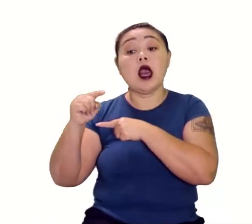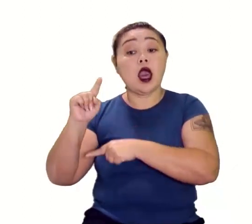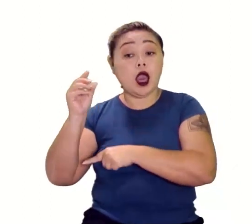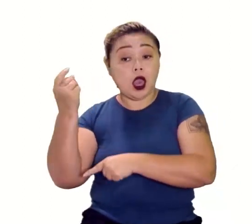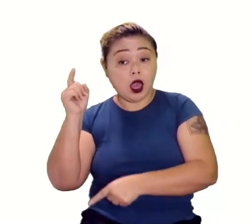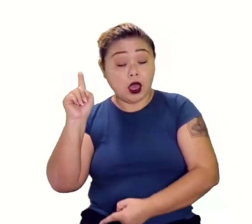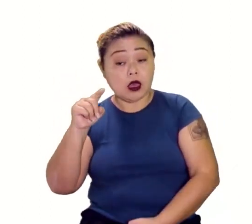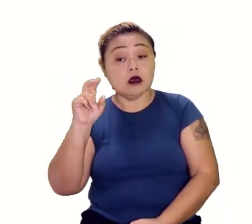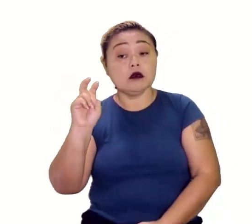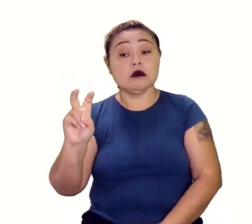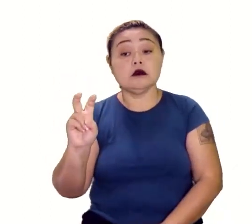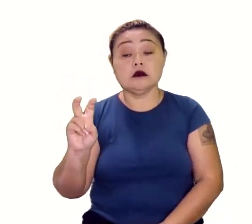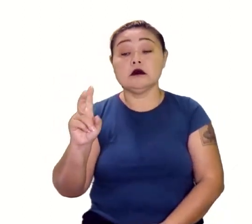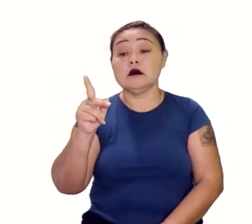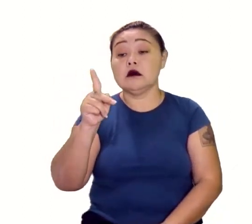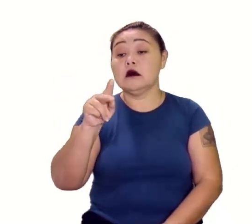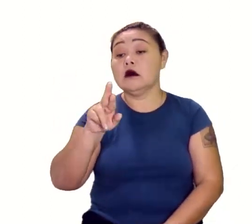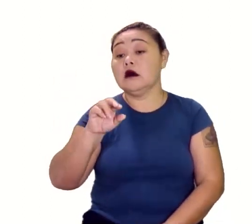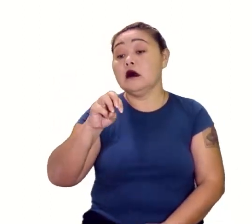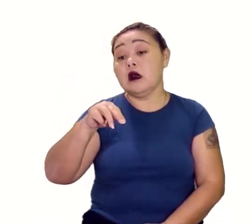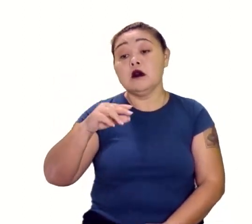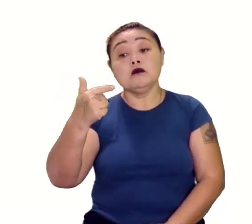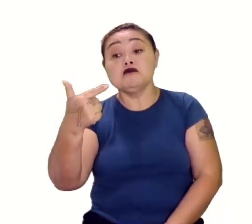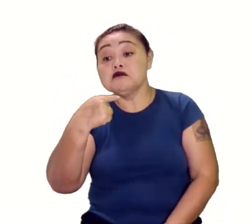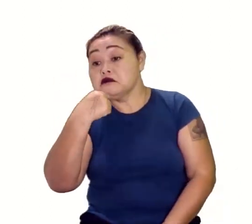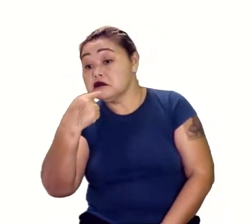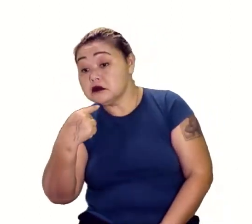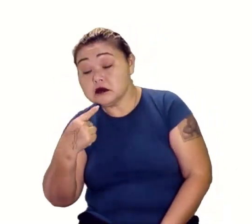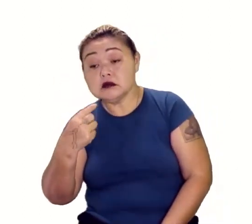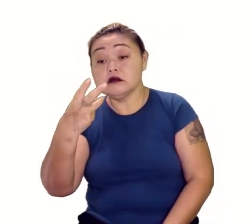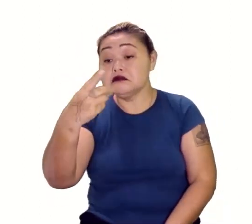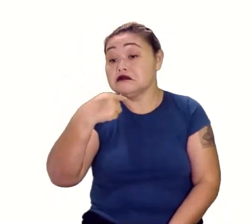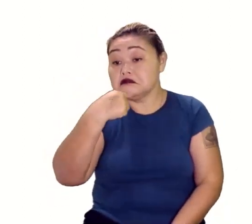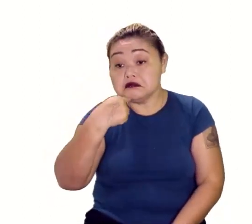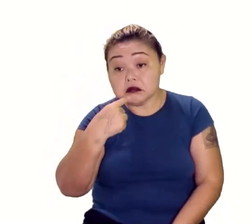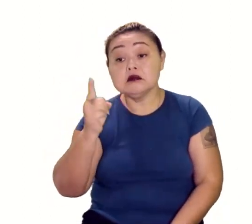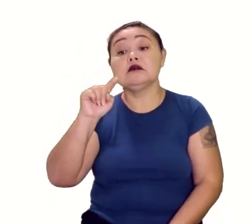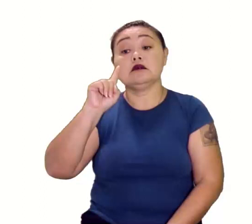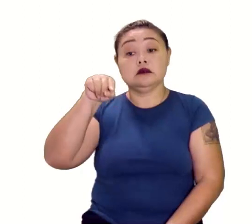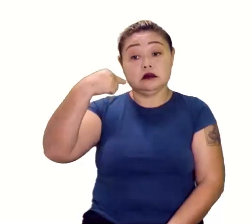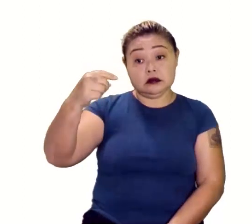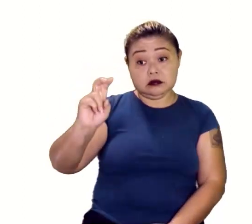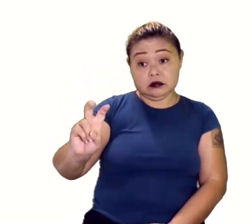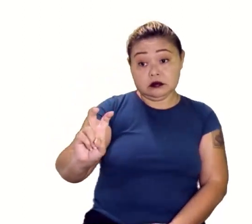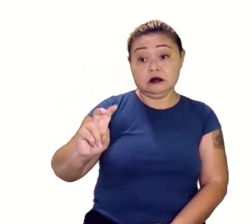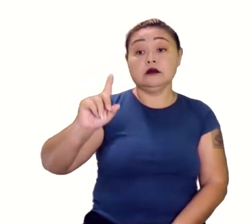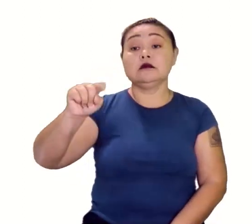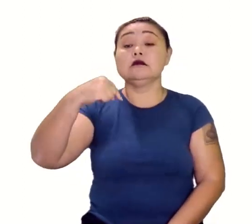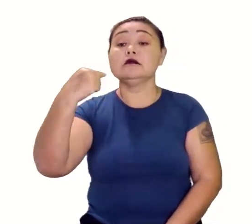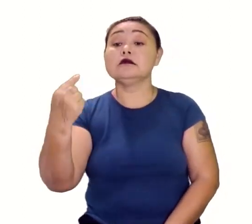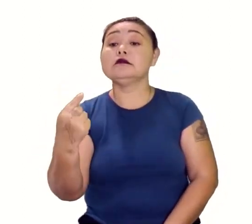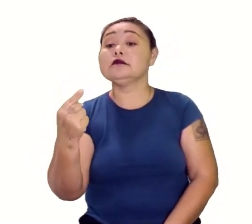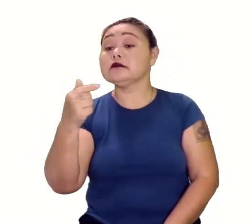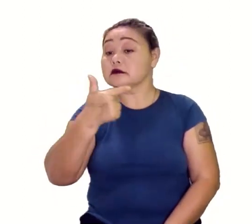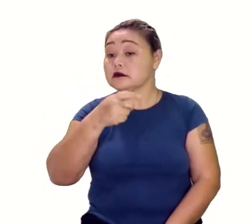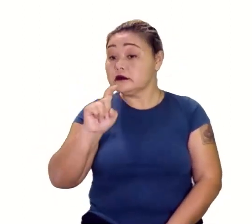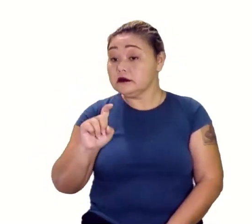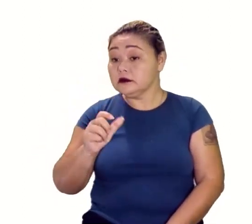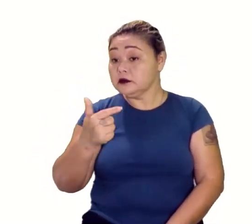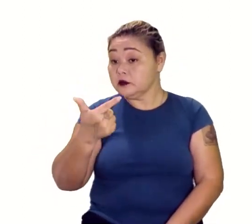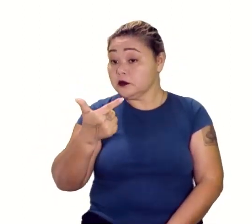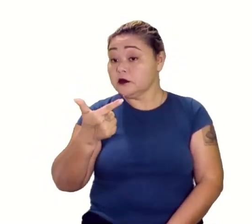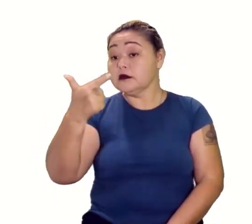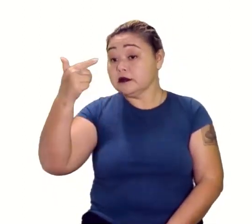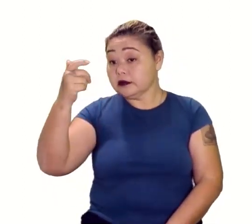termina em 5, é né? os números primos. Então tentou por 2, não deu. Tentou por 3, não deu. Tenta por 5. 125 por 5, 25. que